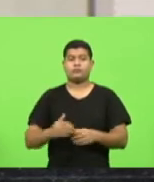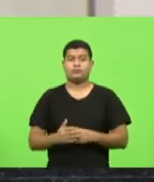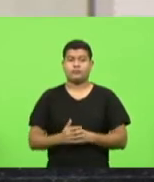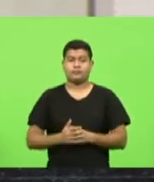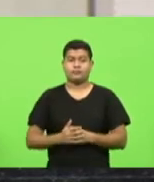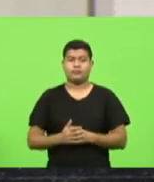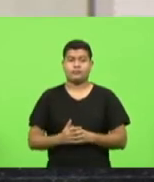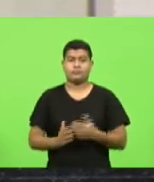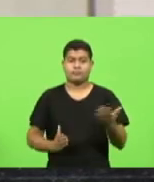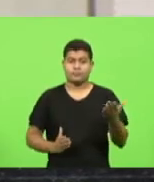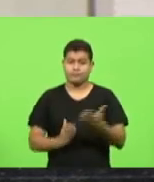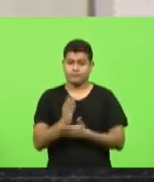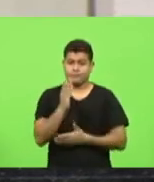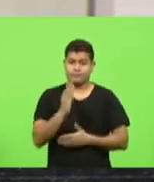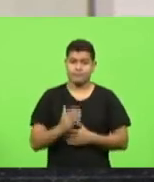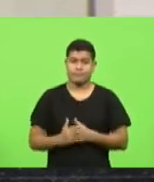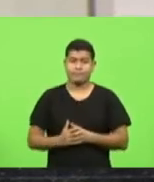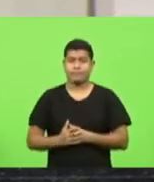aprovado